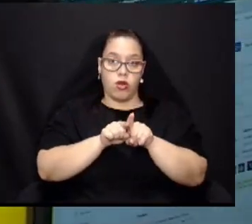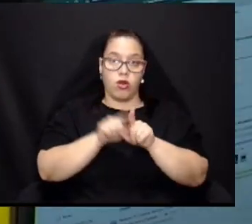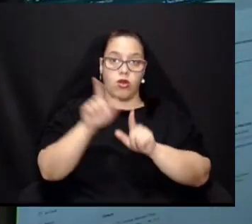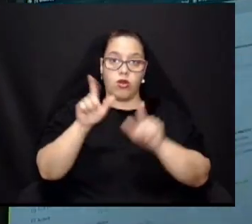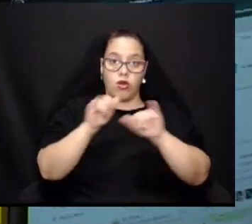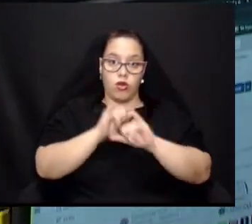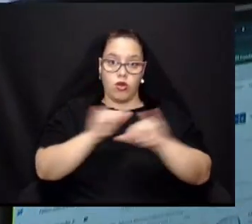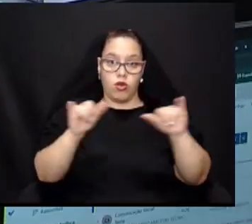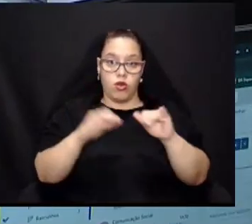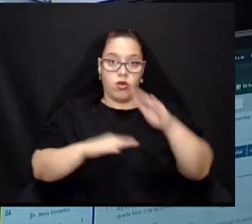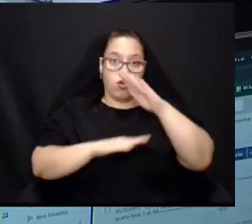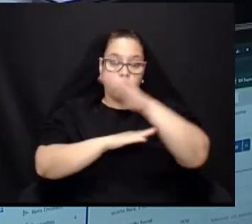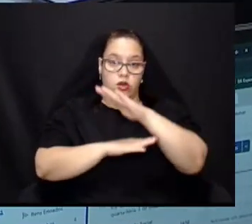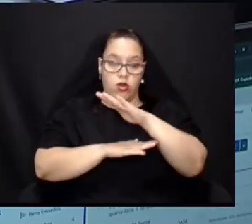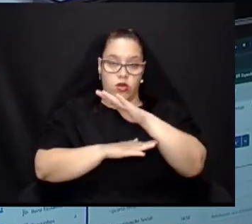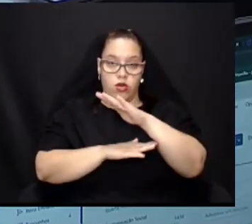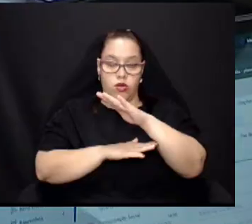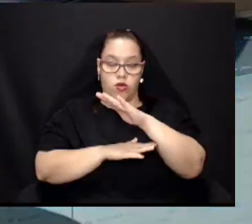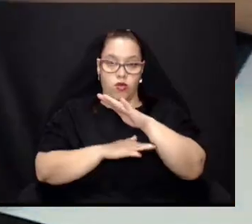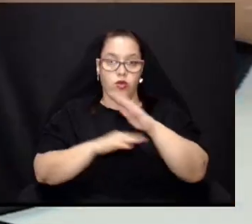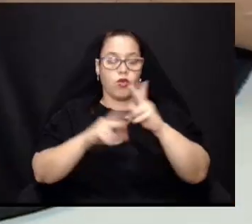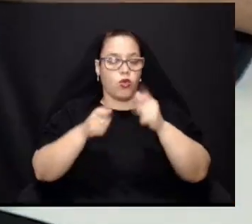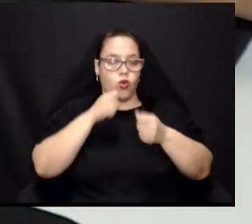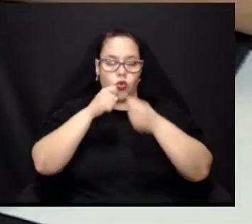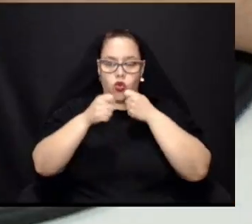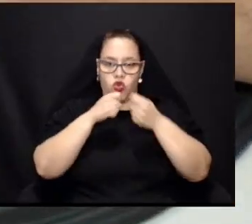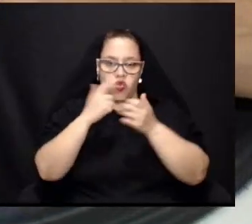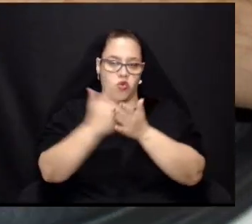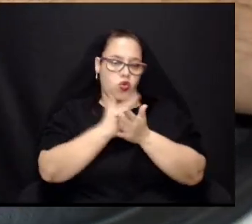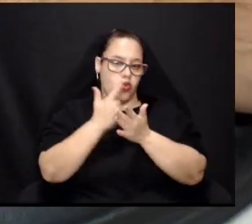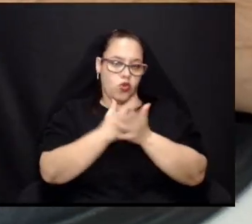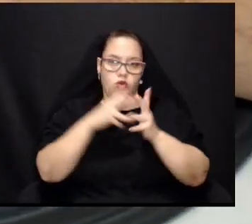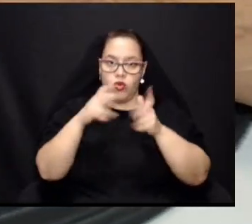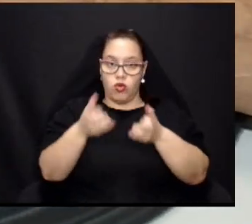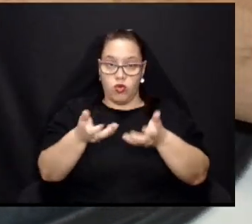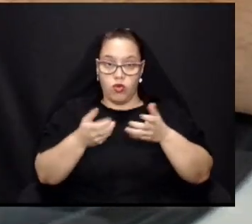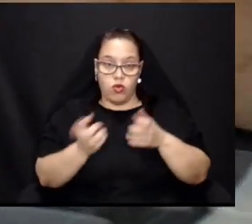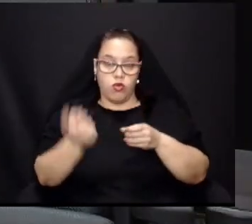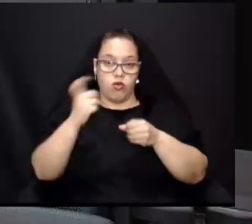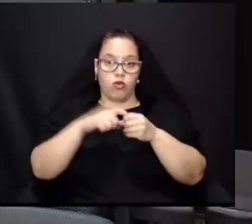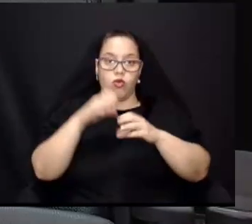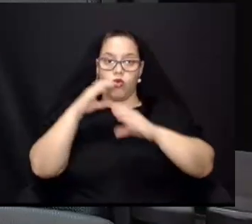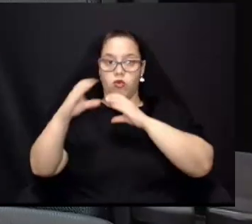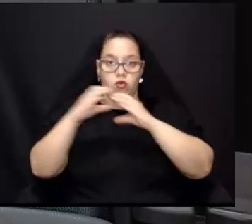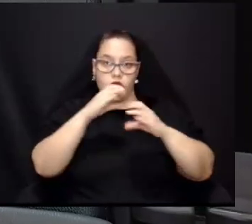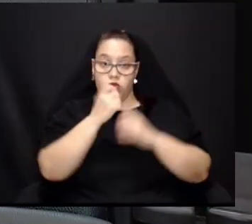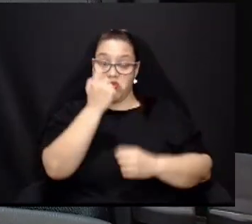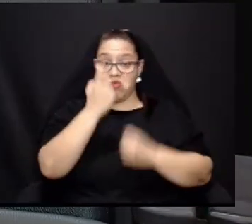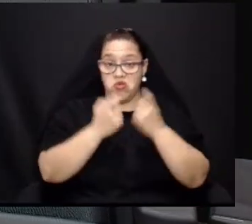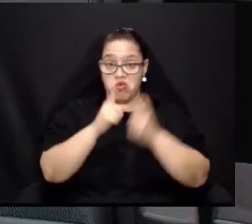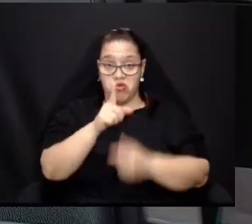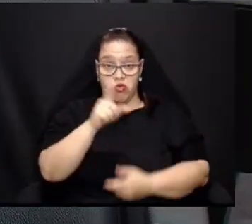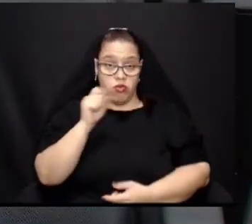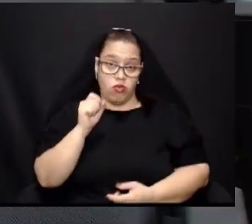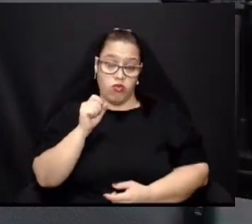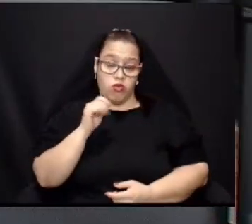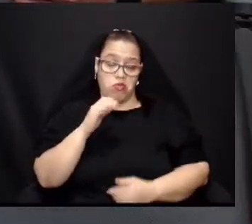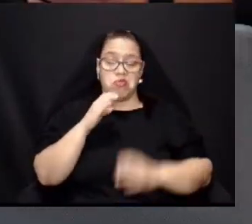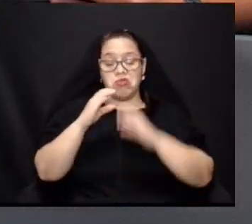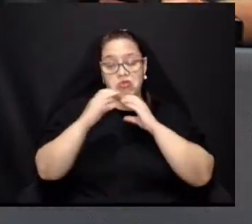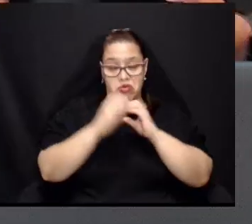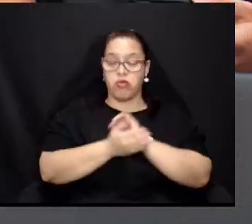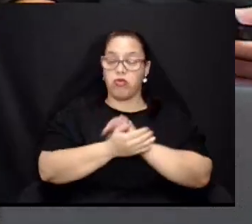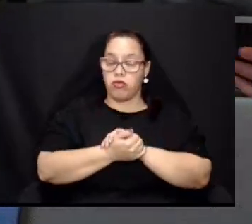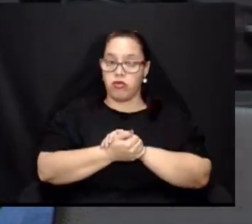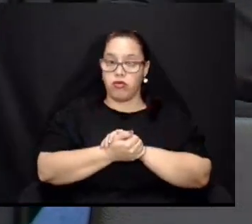Press. Então, todos os jornalistas, todo mundo que é voltado à comunicação, de alguma maneira, de algum veículo de comunicação, se cadastra